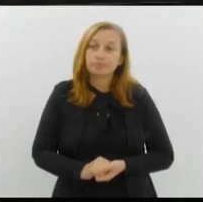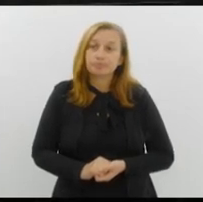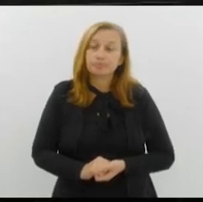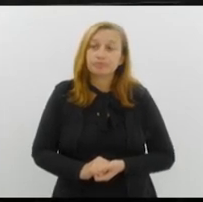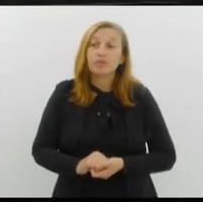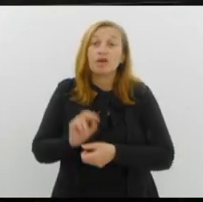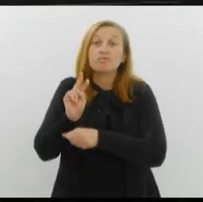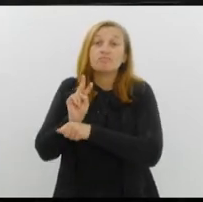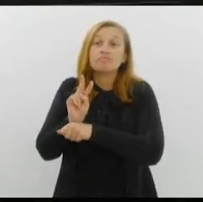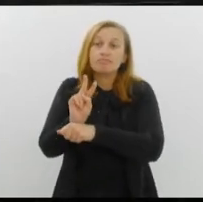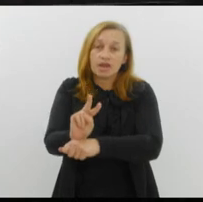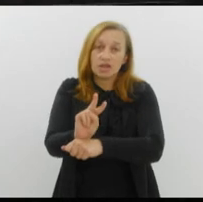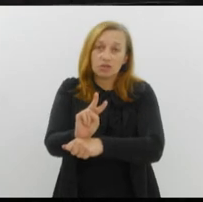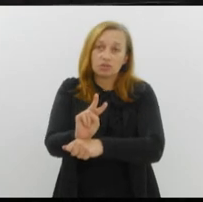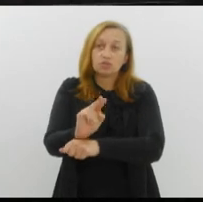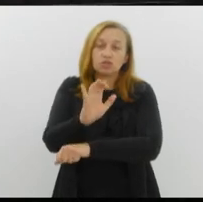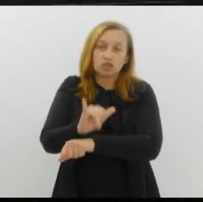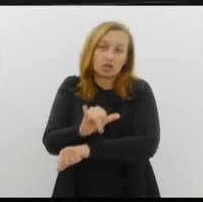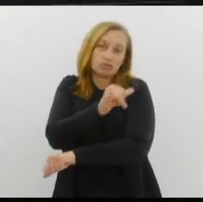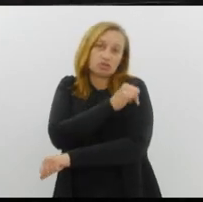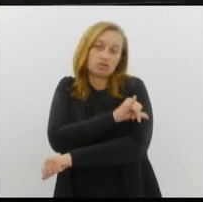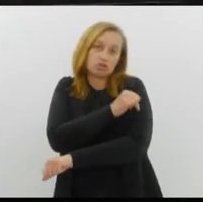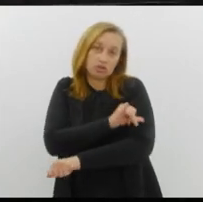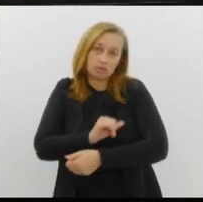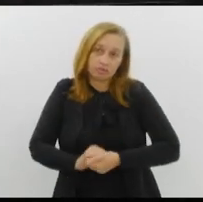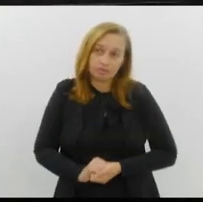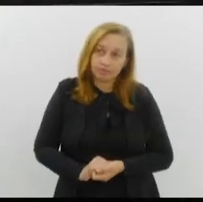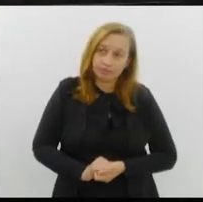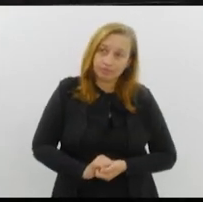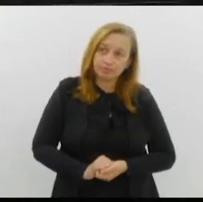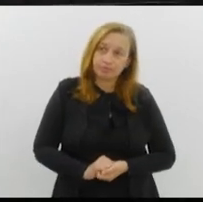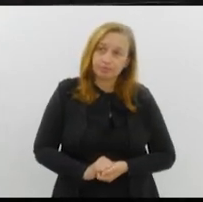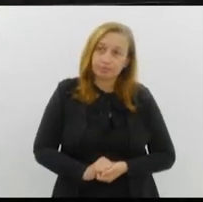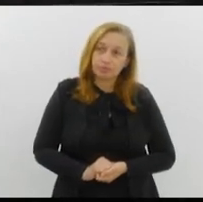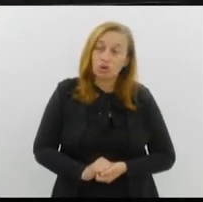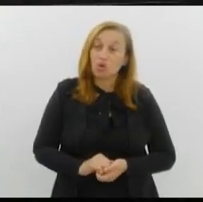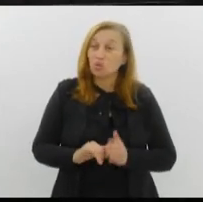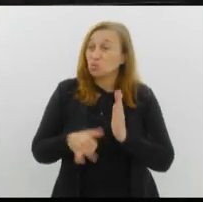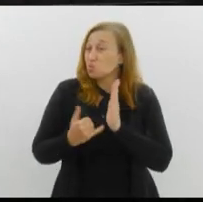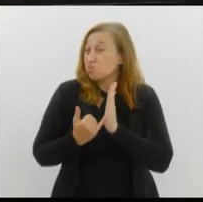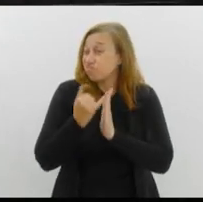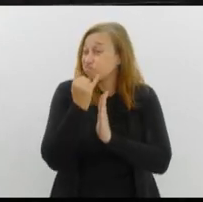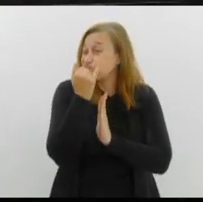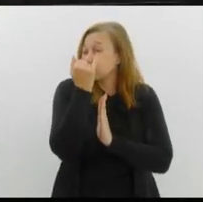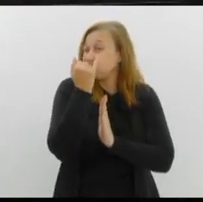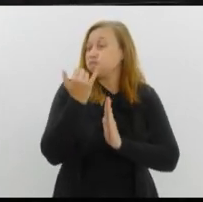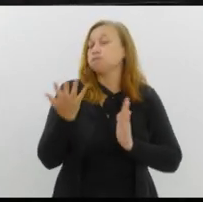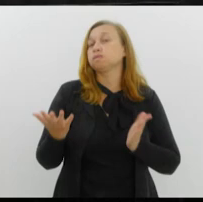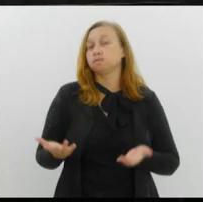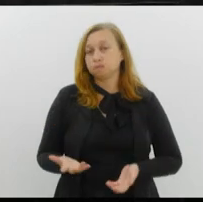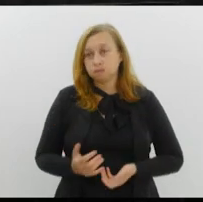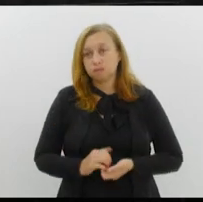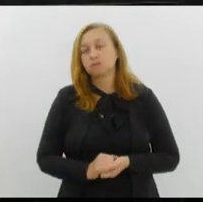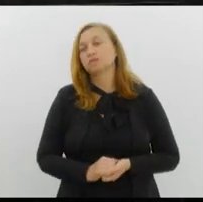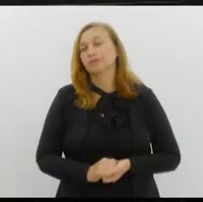empréstimos do Estado do Rio de Janeiro, seus juros exorbitantes